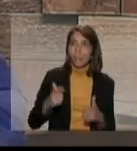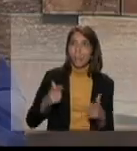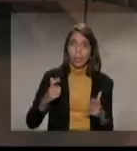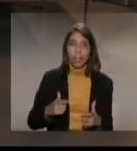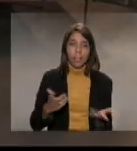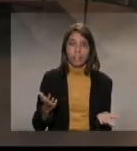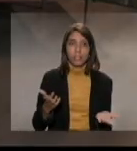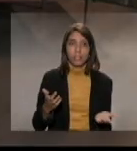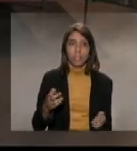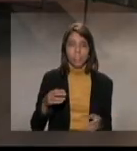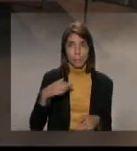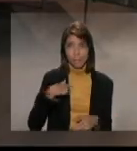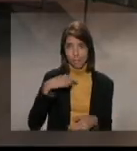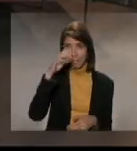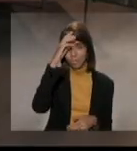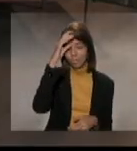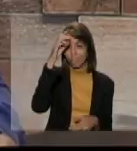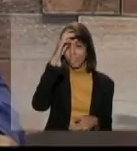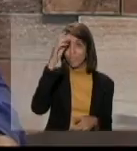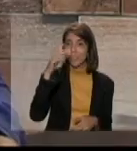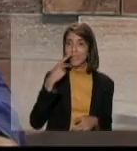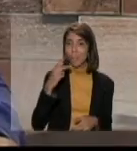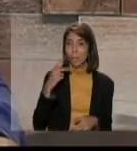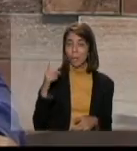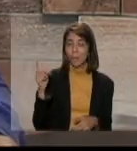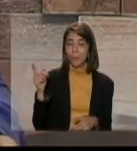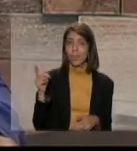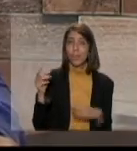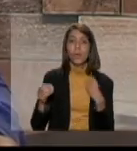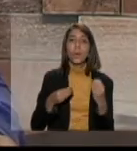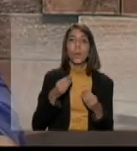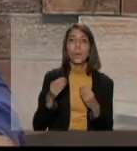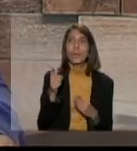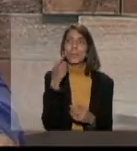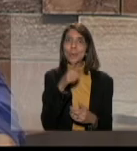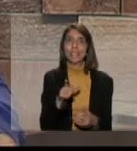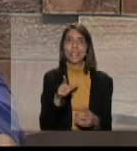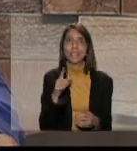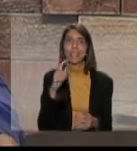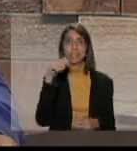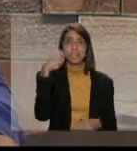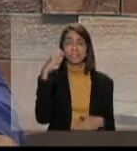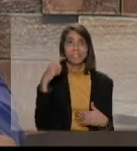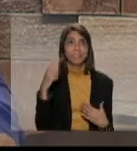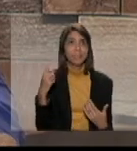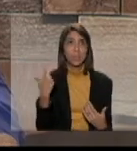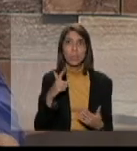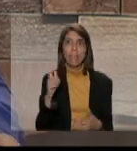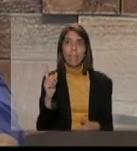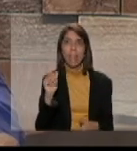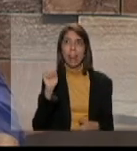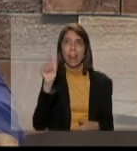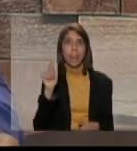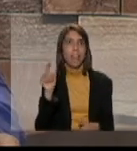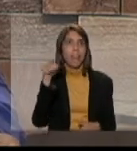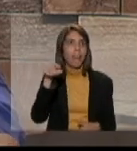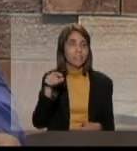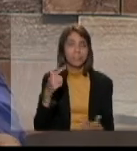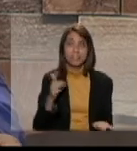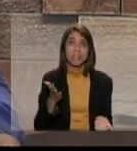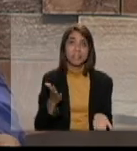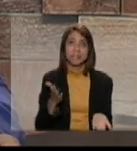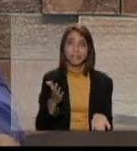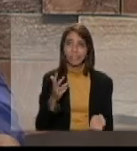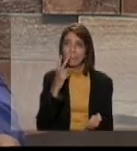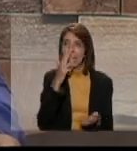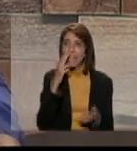têm lugar é meu tio falou assim para mim esse da paraíba como é chegar lá eu falei não tem lá